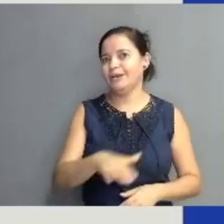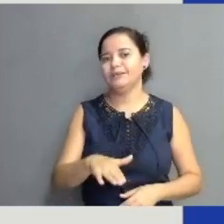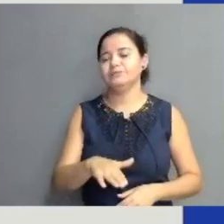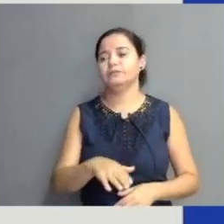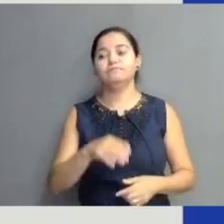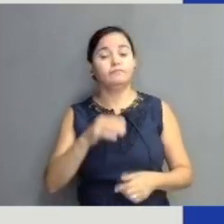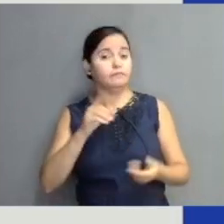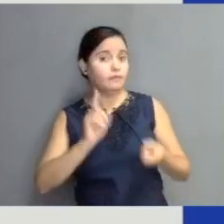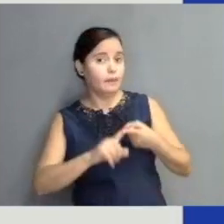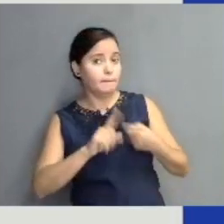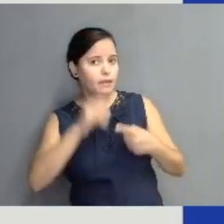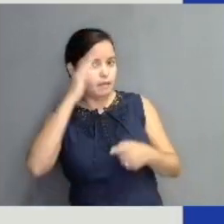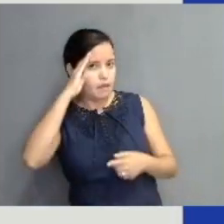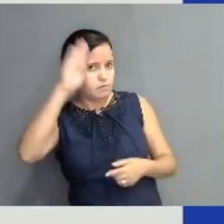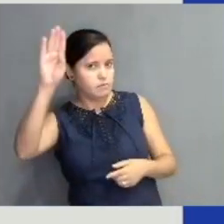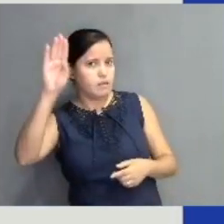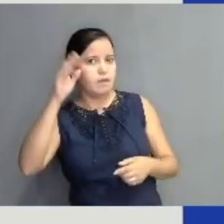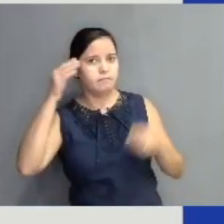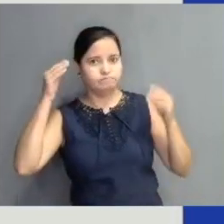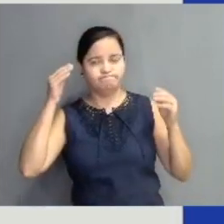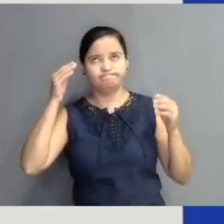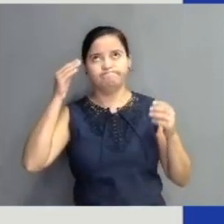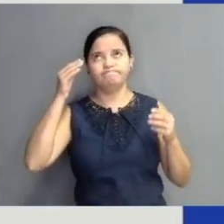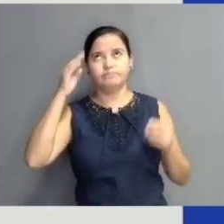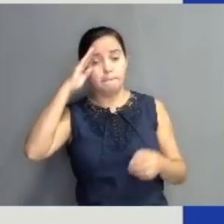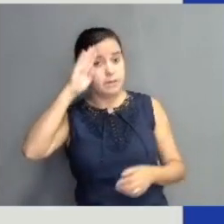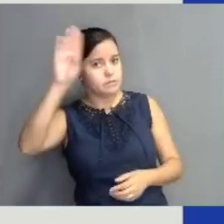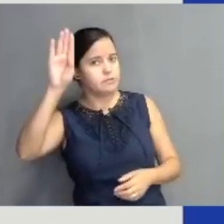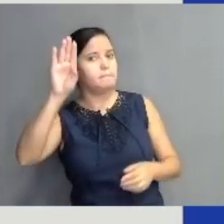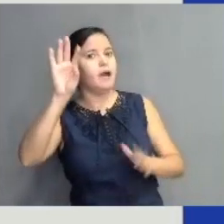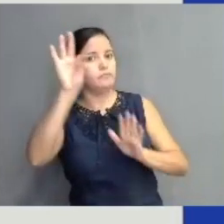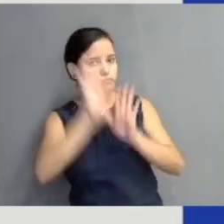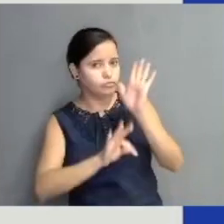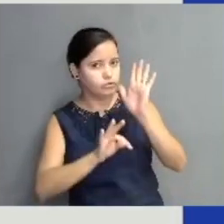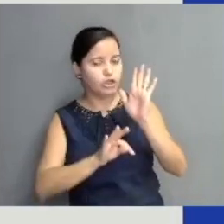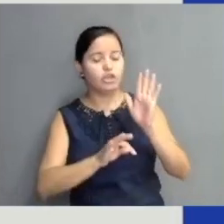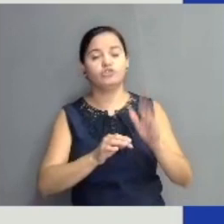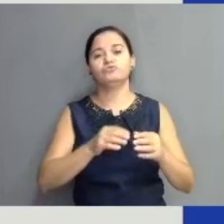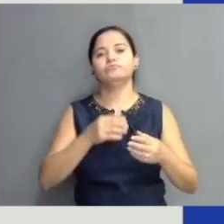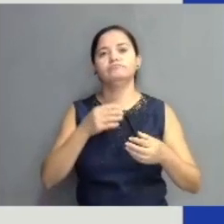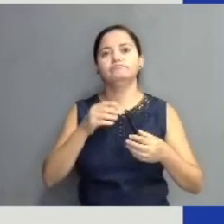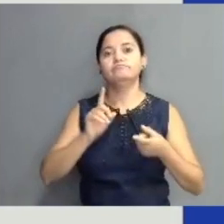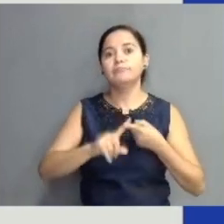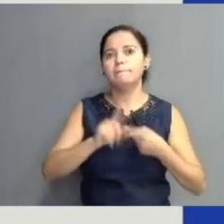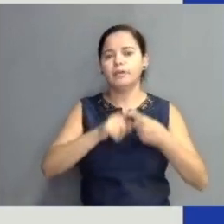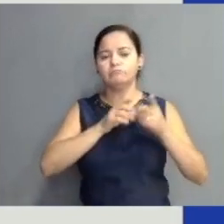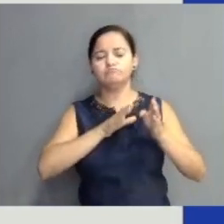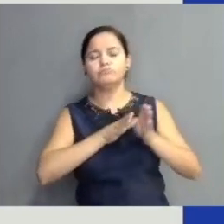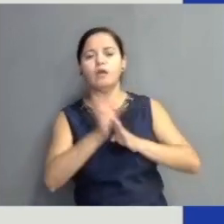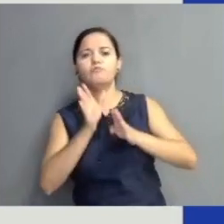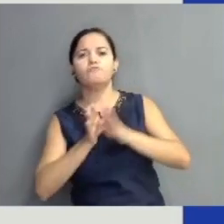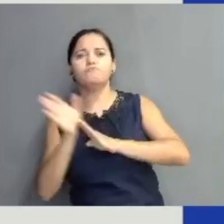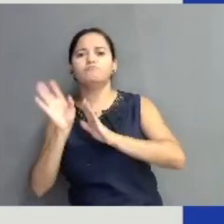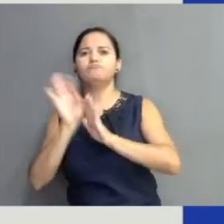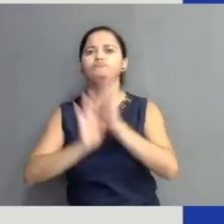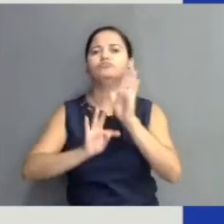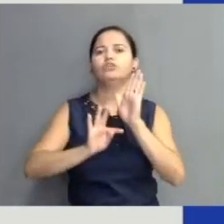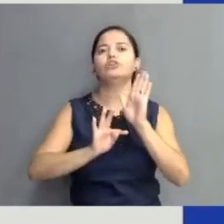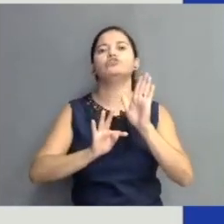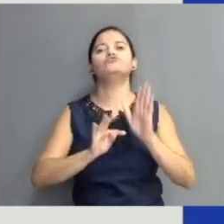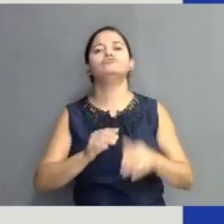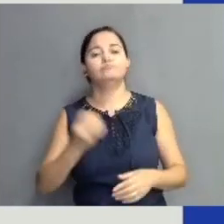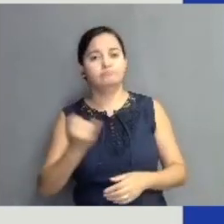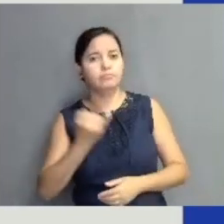texto, localizar os principais argumentos que dão sustentação a essa ideia, né, que é um processo muito